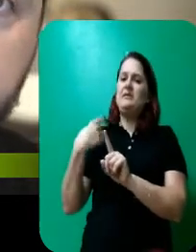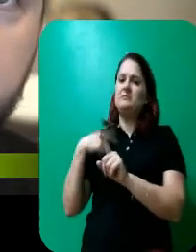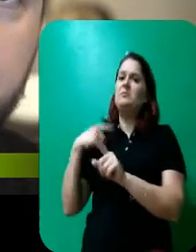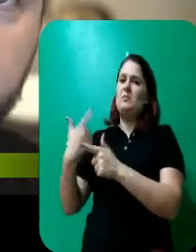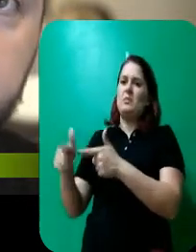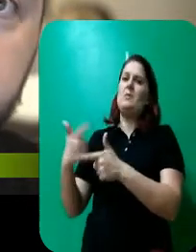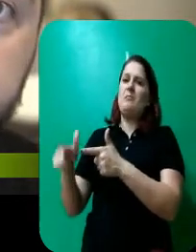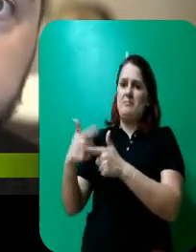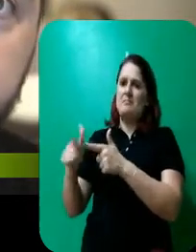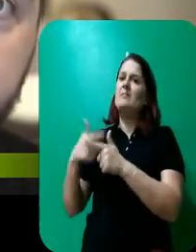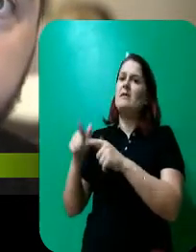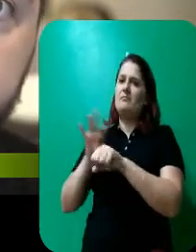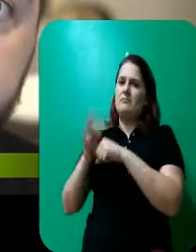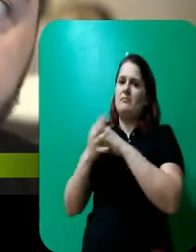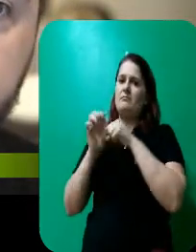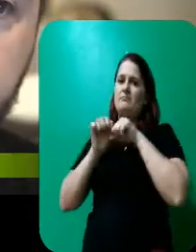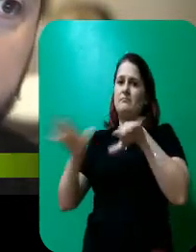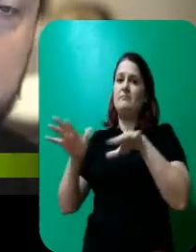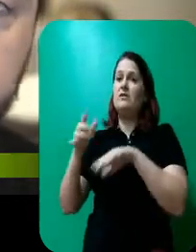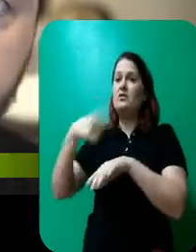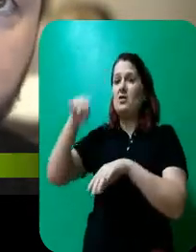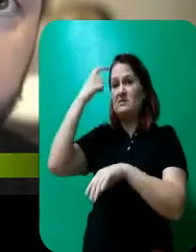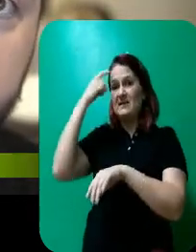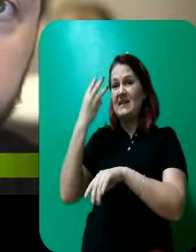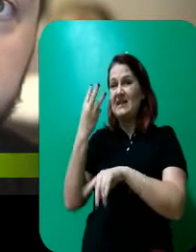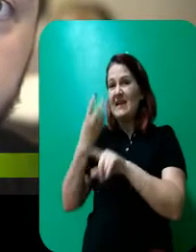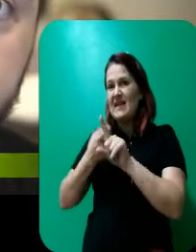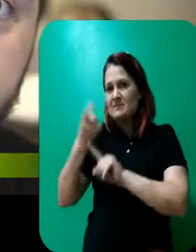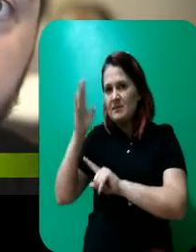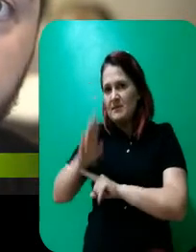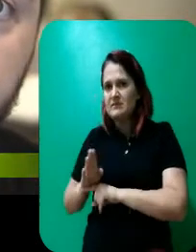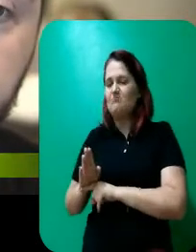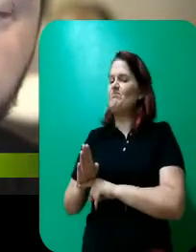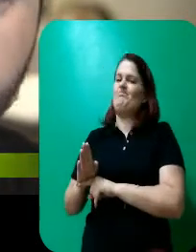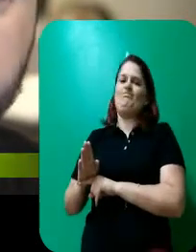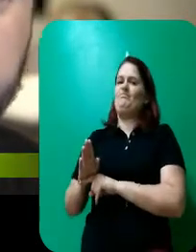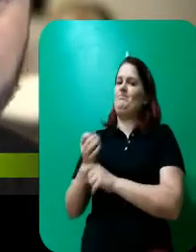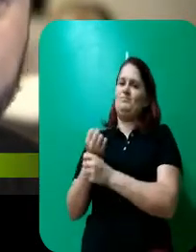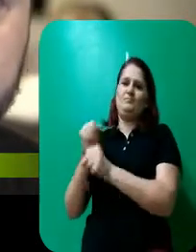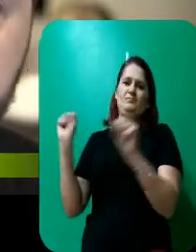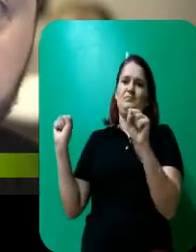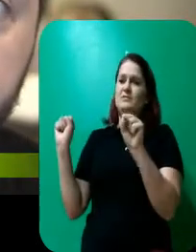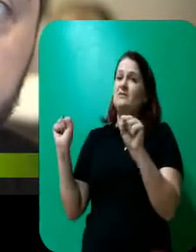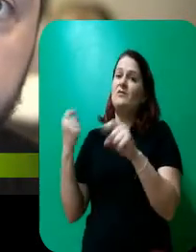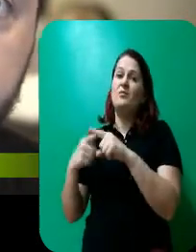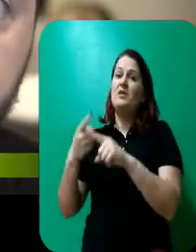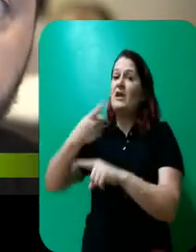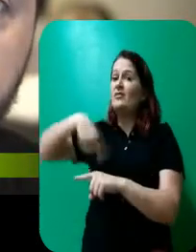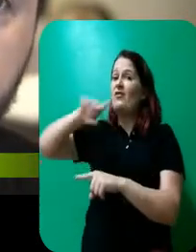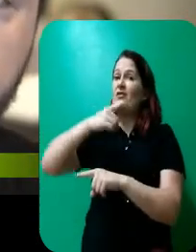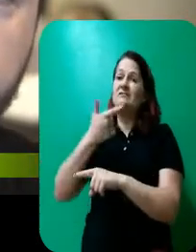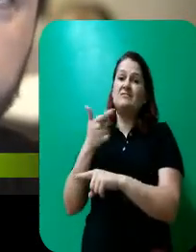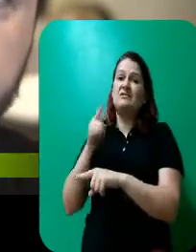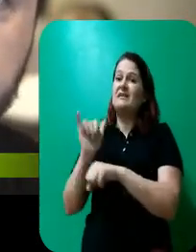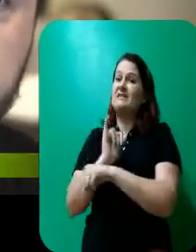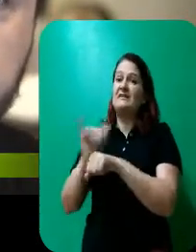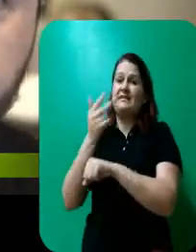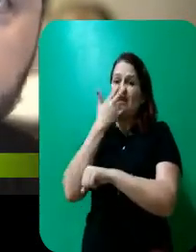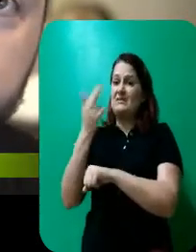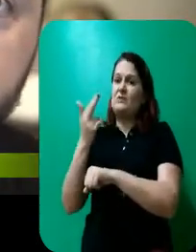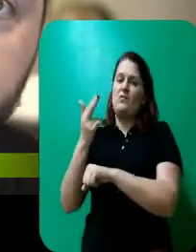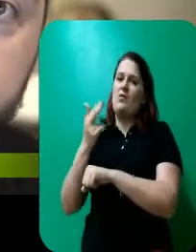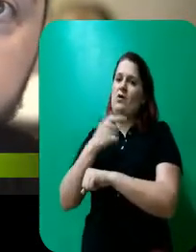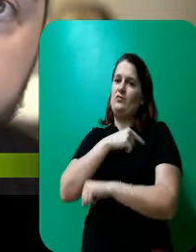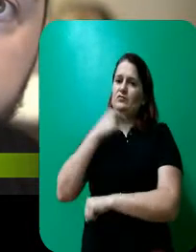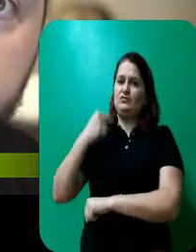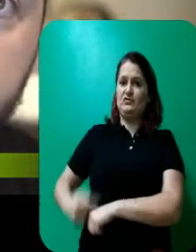tempo irreal para a gente esperar que aconteça aqui, porque a gente não está adotando as medidas da China agora. Mas para cada semana que a gente demorar agora, vocês podem esperar mais